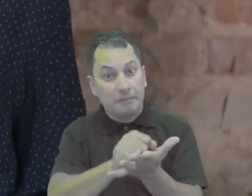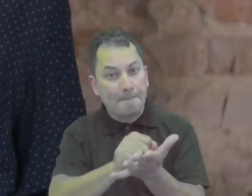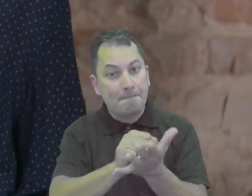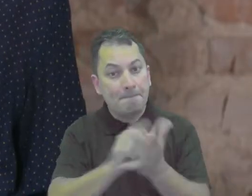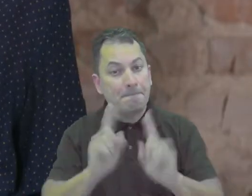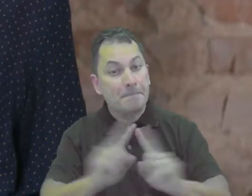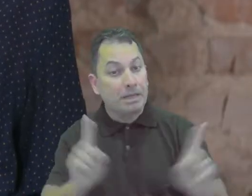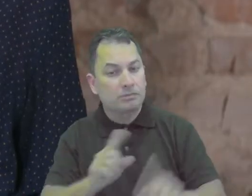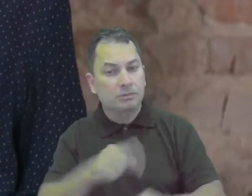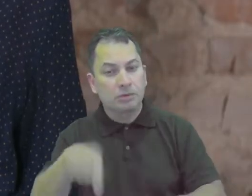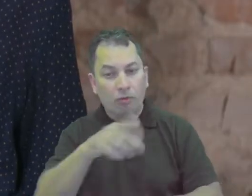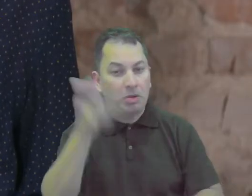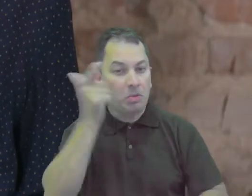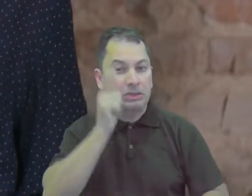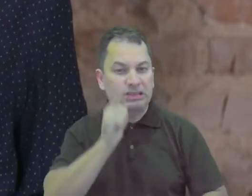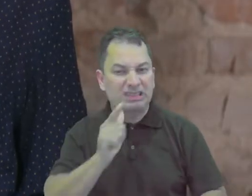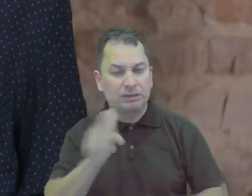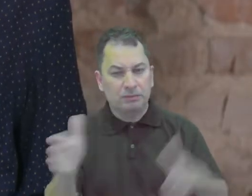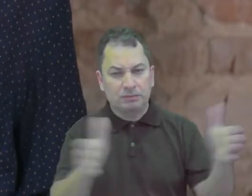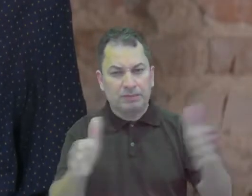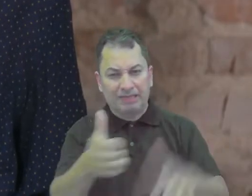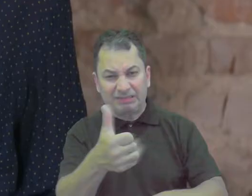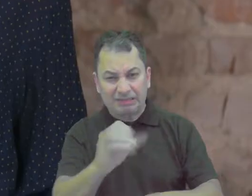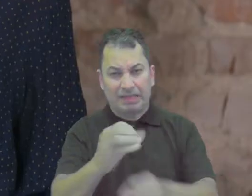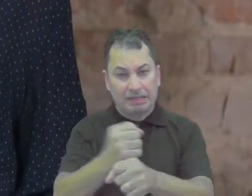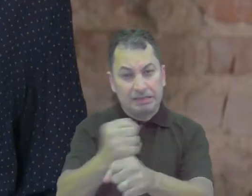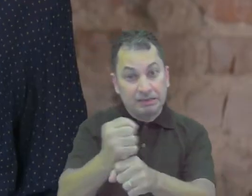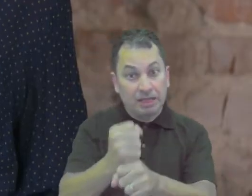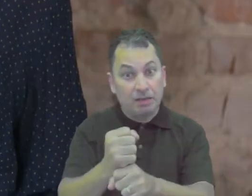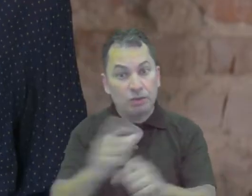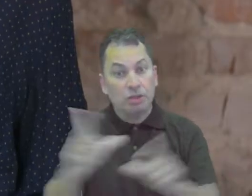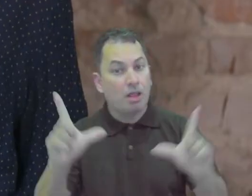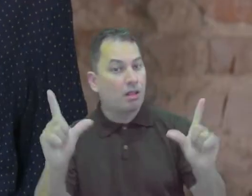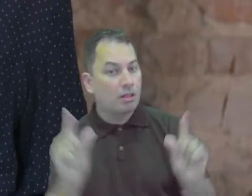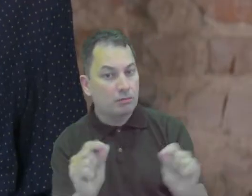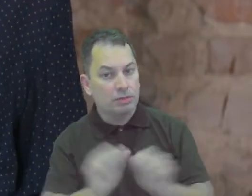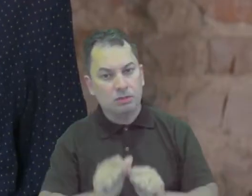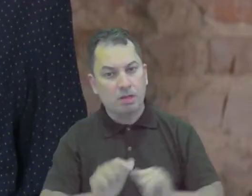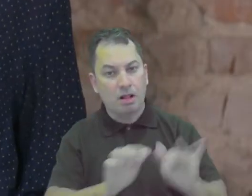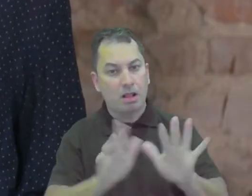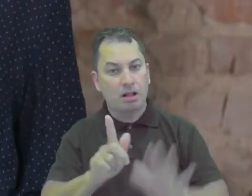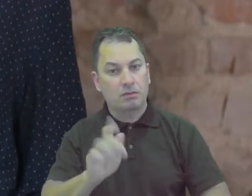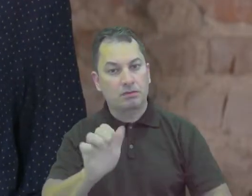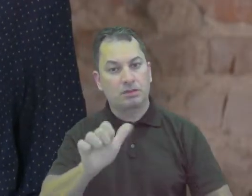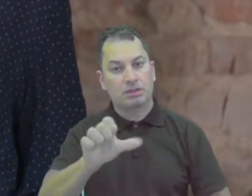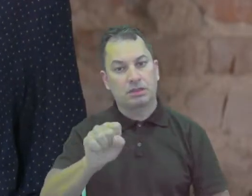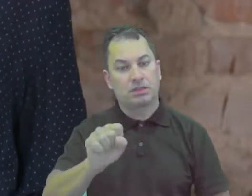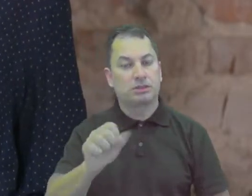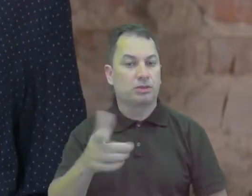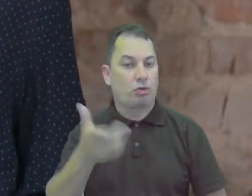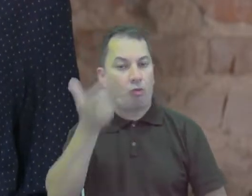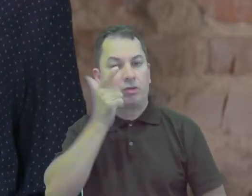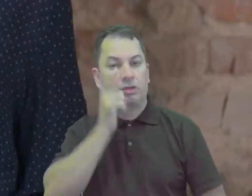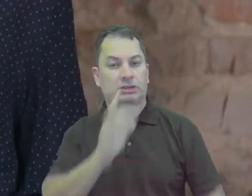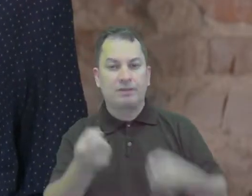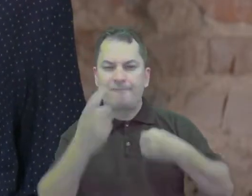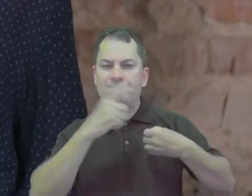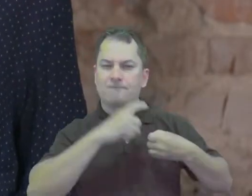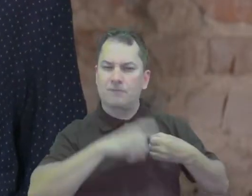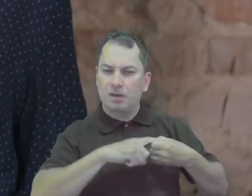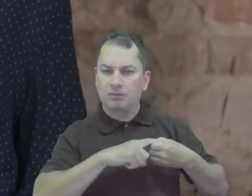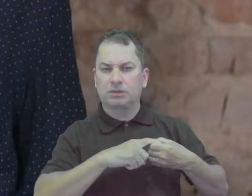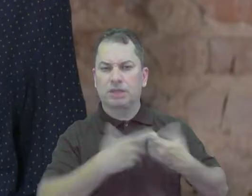pelos próximos 10 anos, a gente não vai conseguir retornar às médias desse início